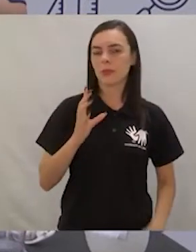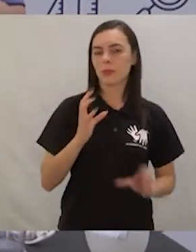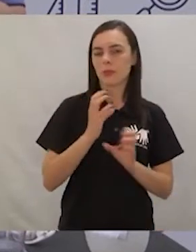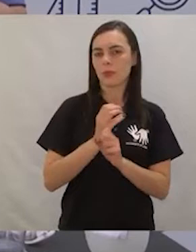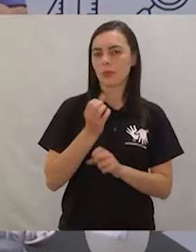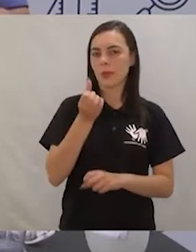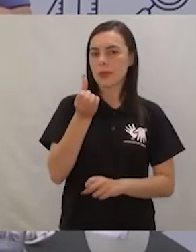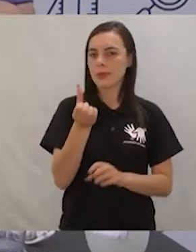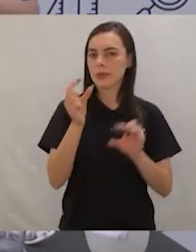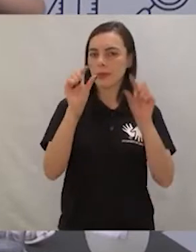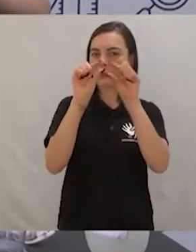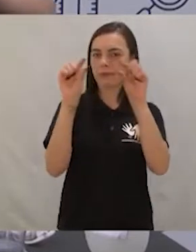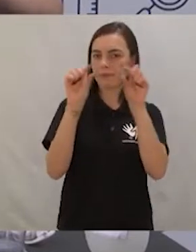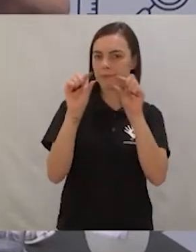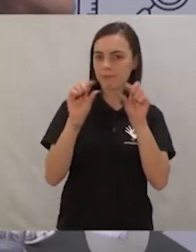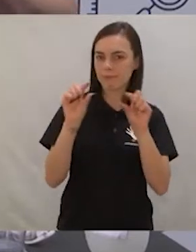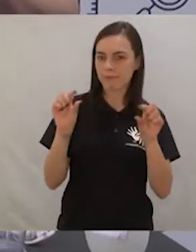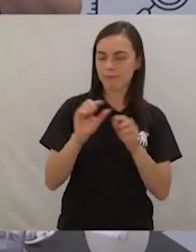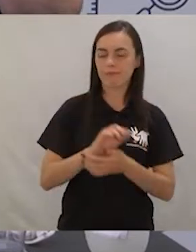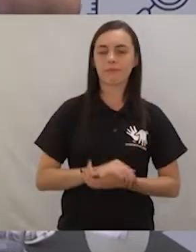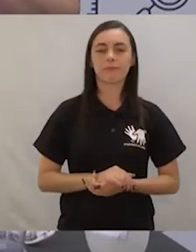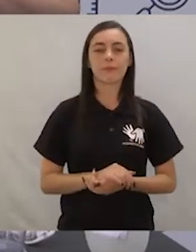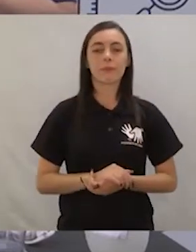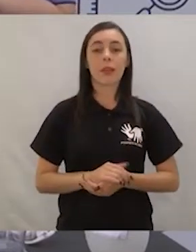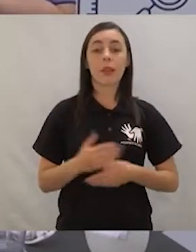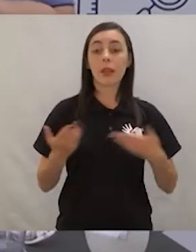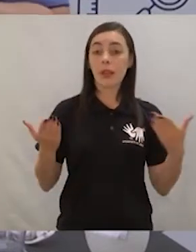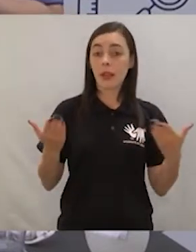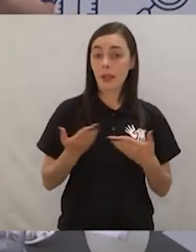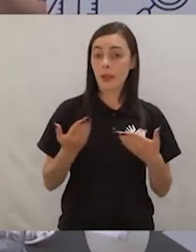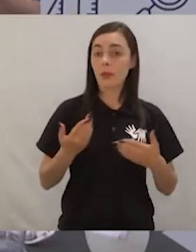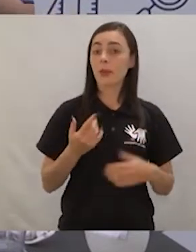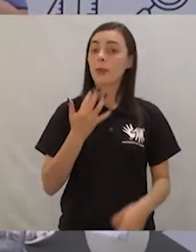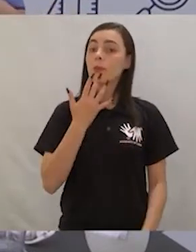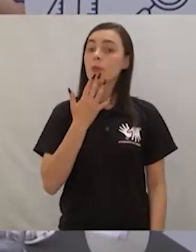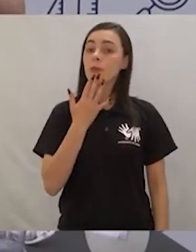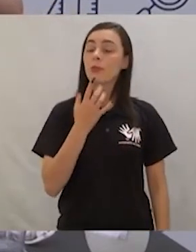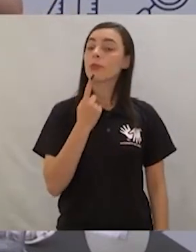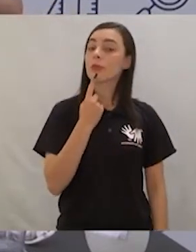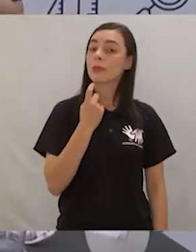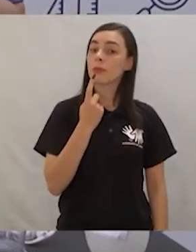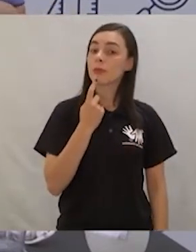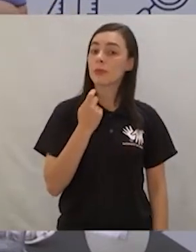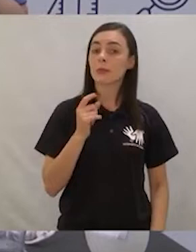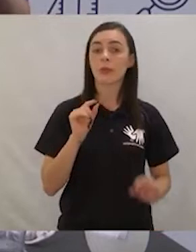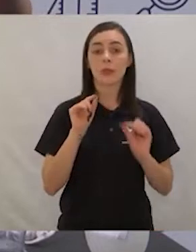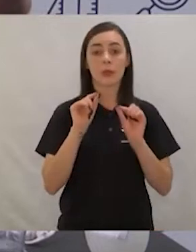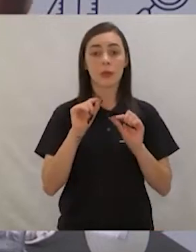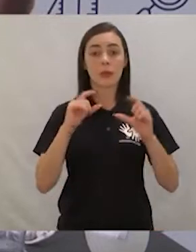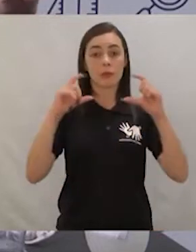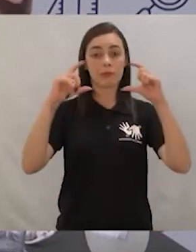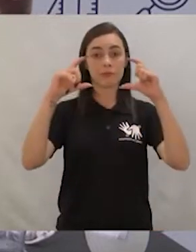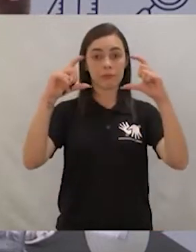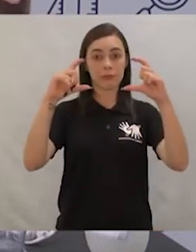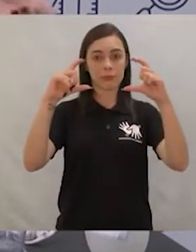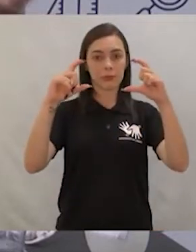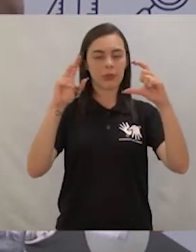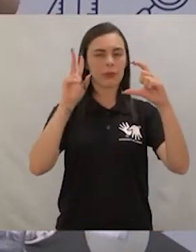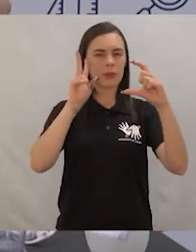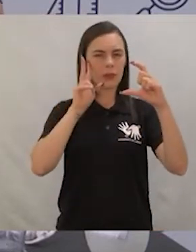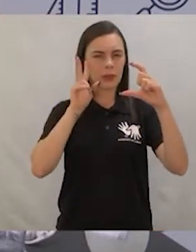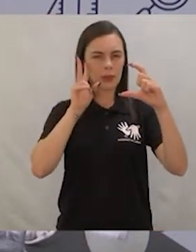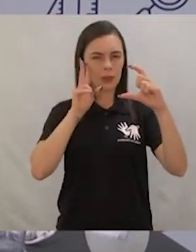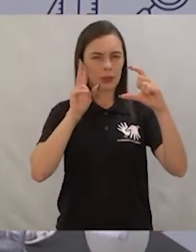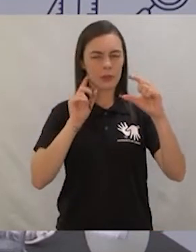6 versos. E agora, em vermelho, nós vamos mostrar para vocês a estrofe.